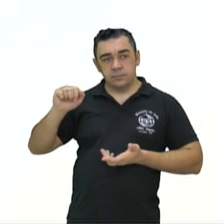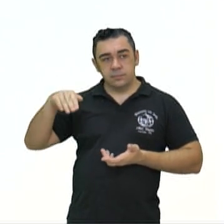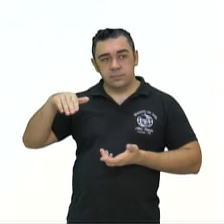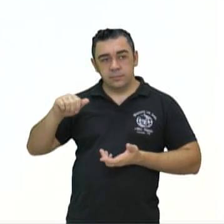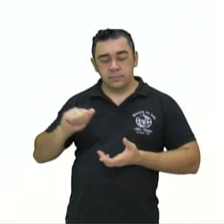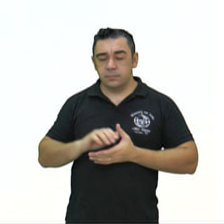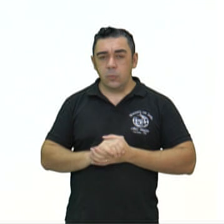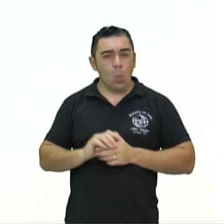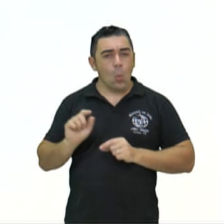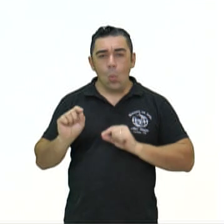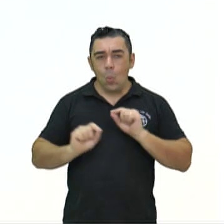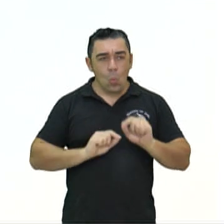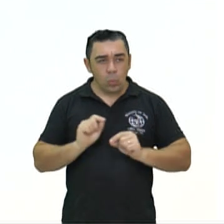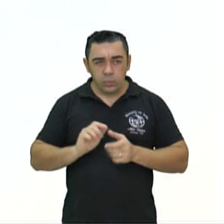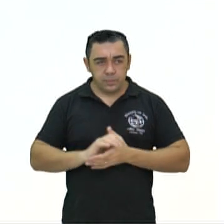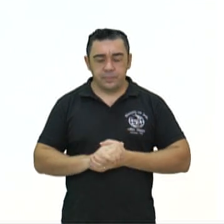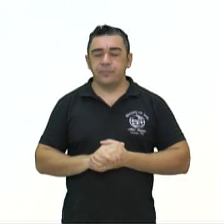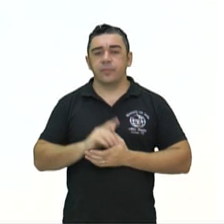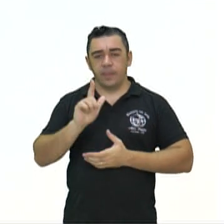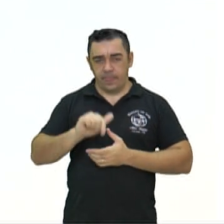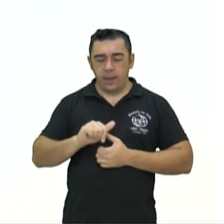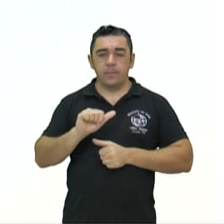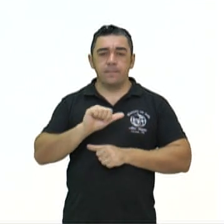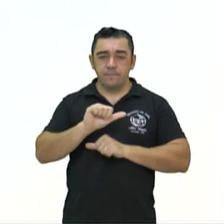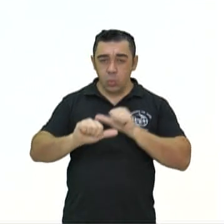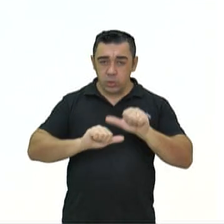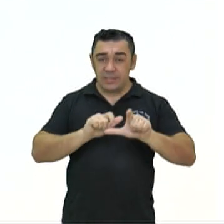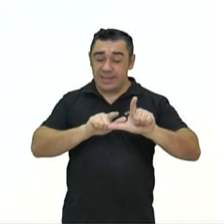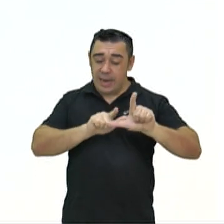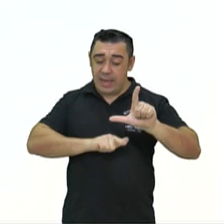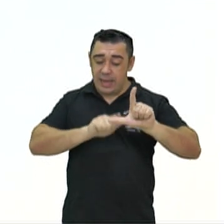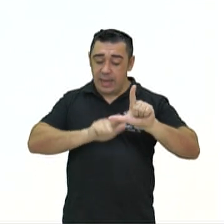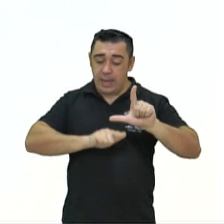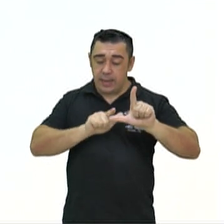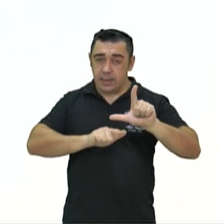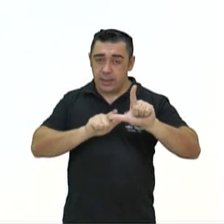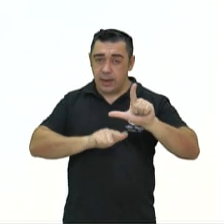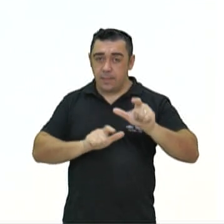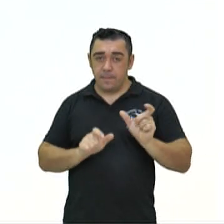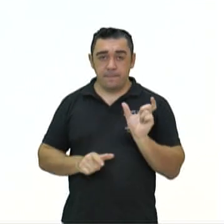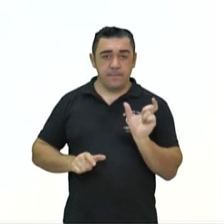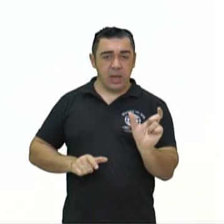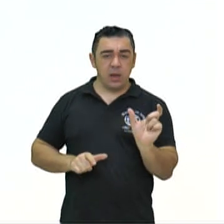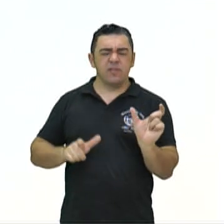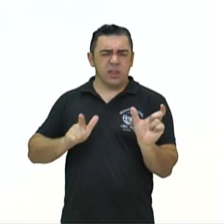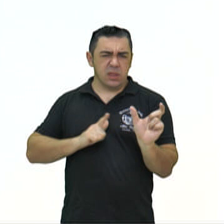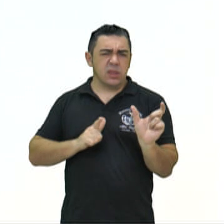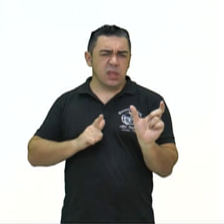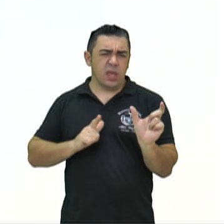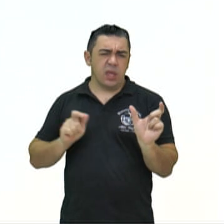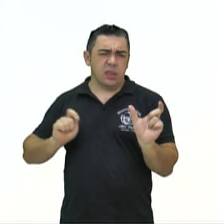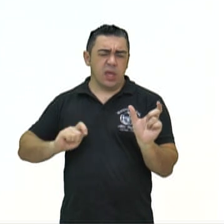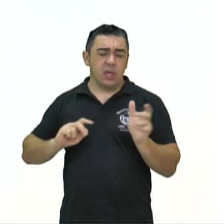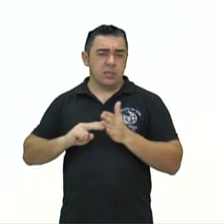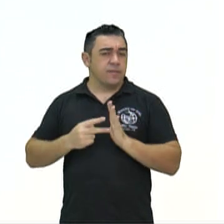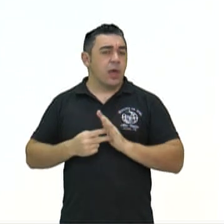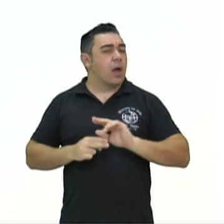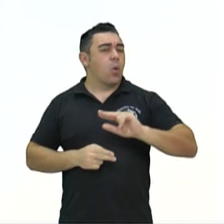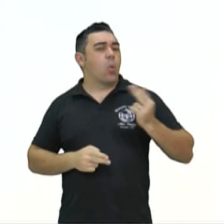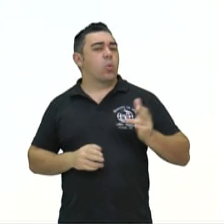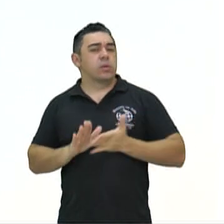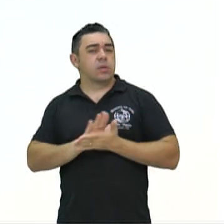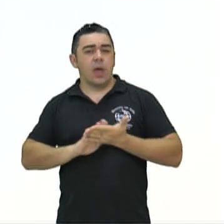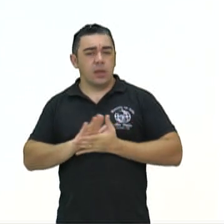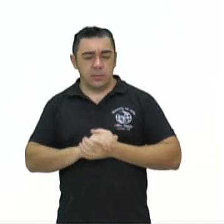anagrama? Alteração das letras de uma palavra com ou sem significado. Permutação